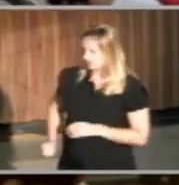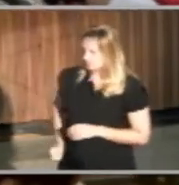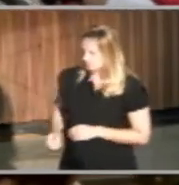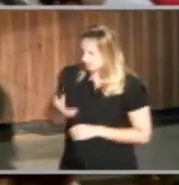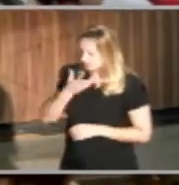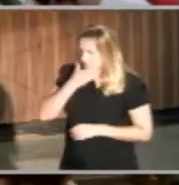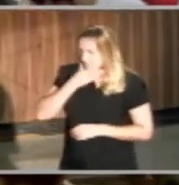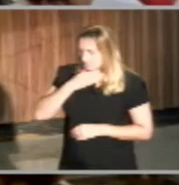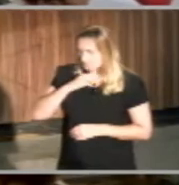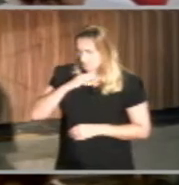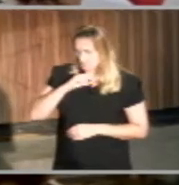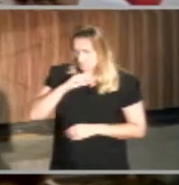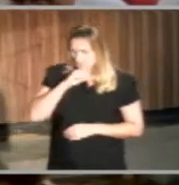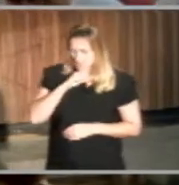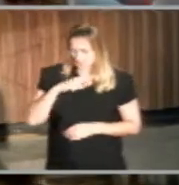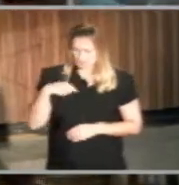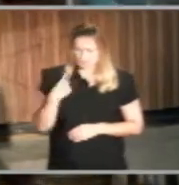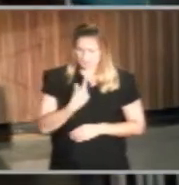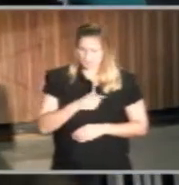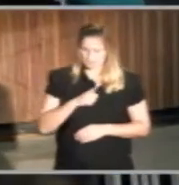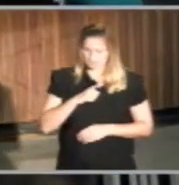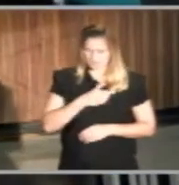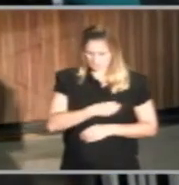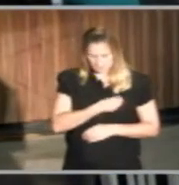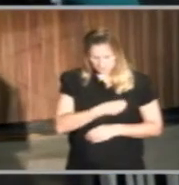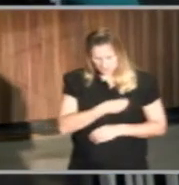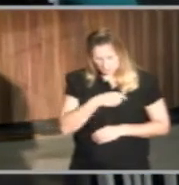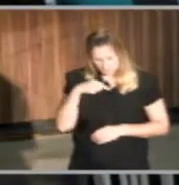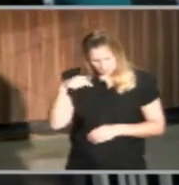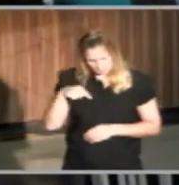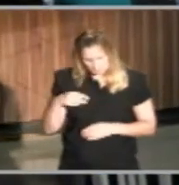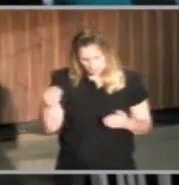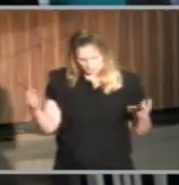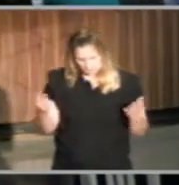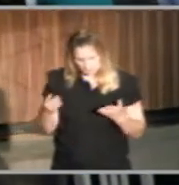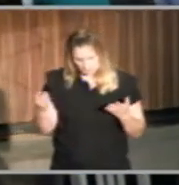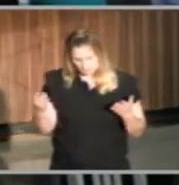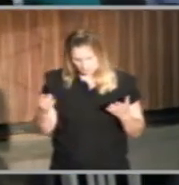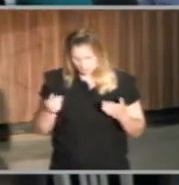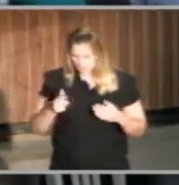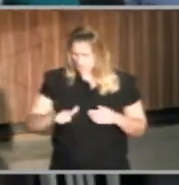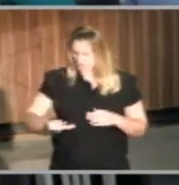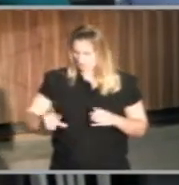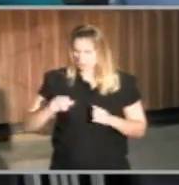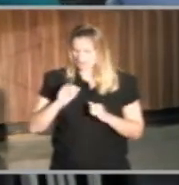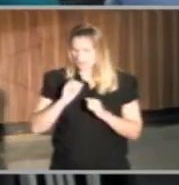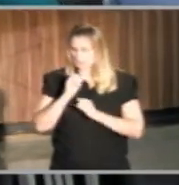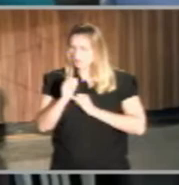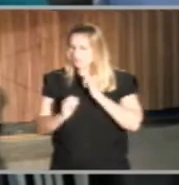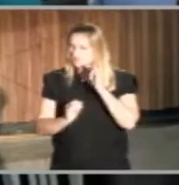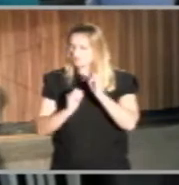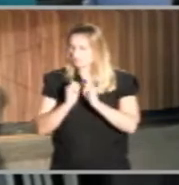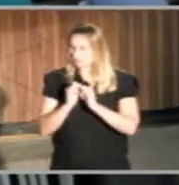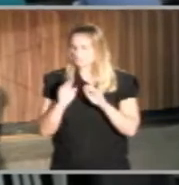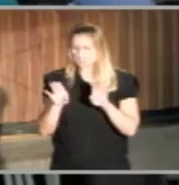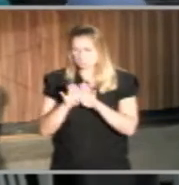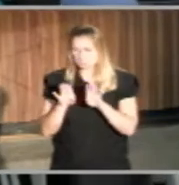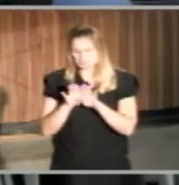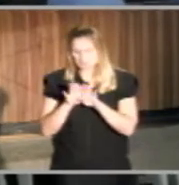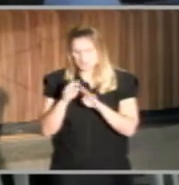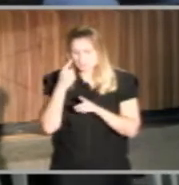Pai, hoje nós estamos aqui na Tua presença, alguns aqui, outros pela internet, às vezes